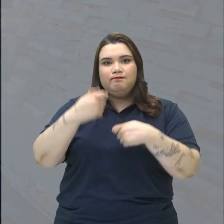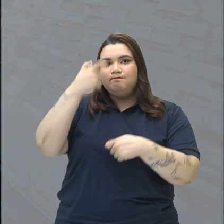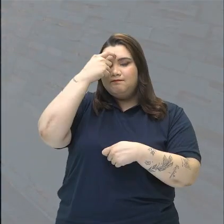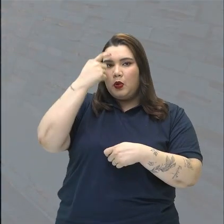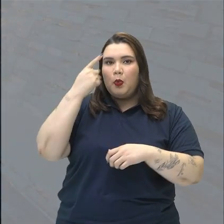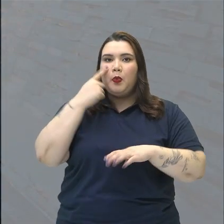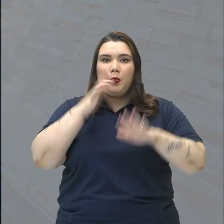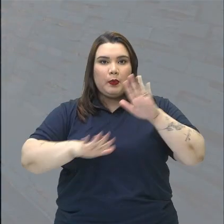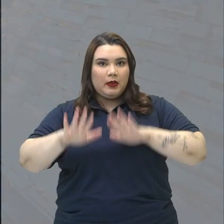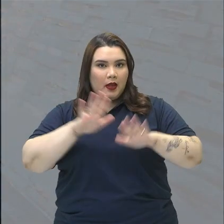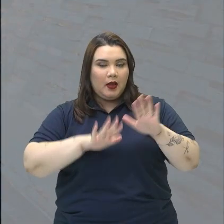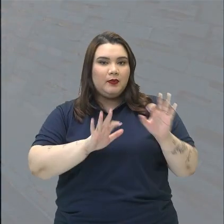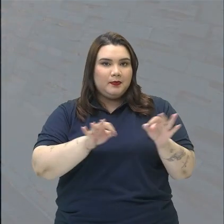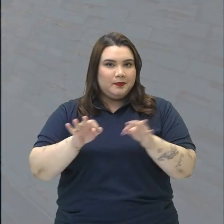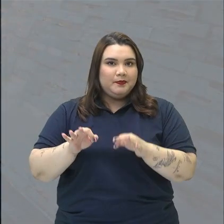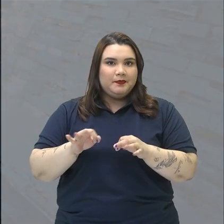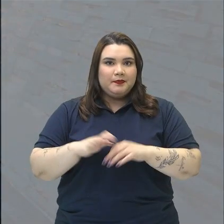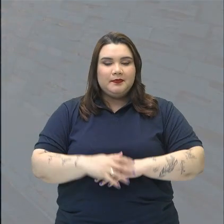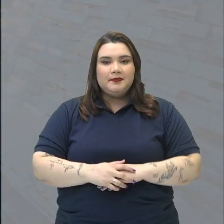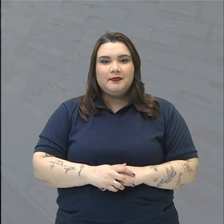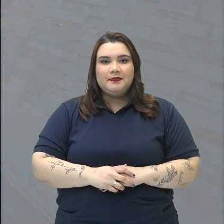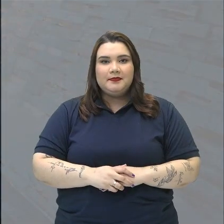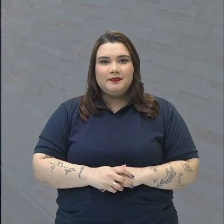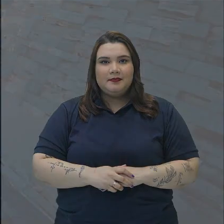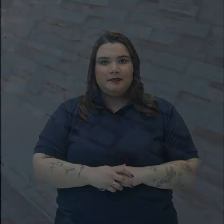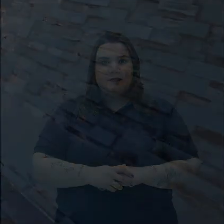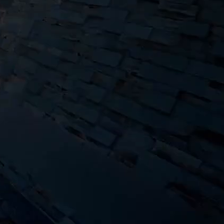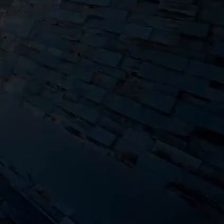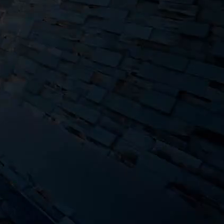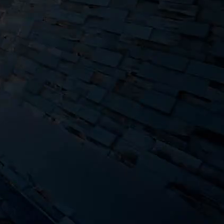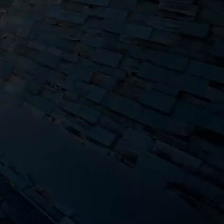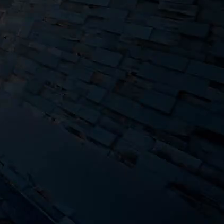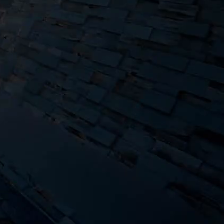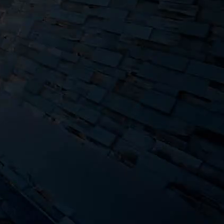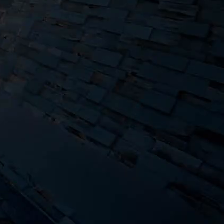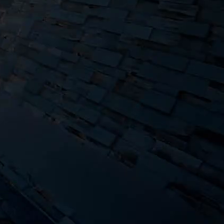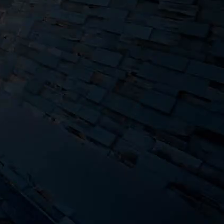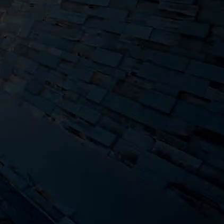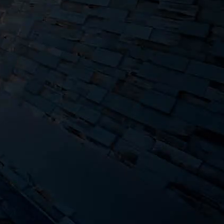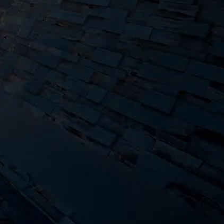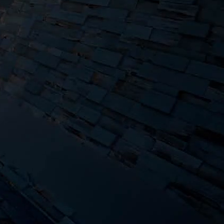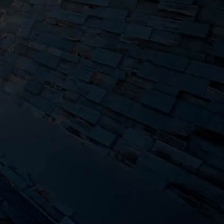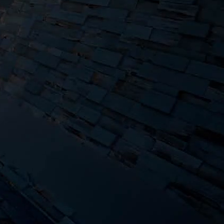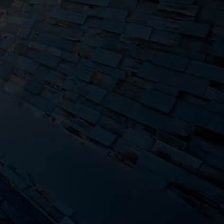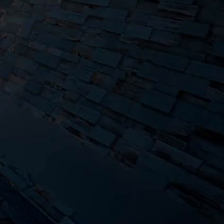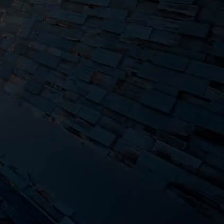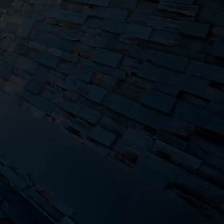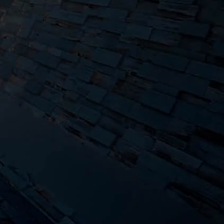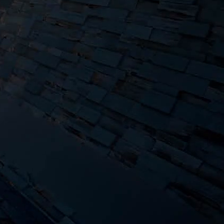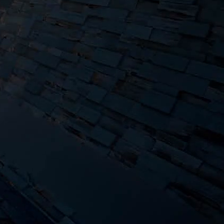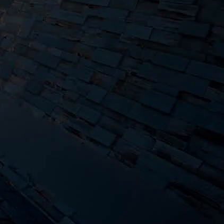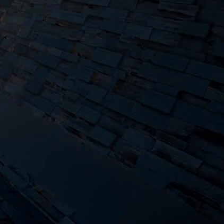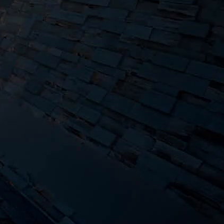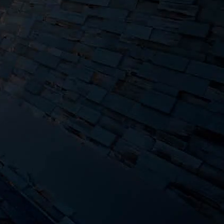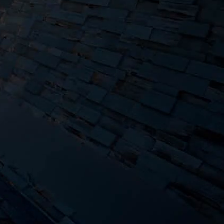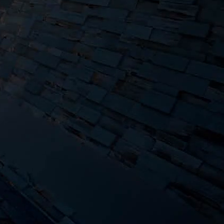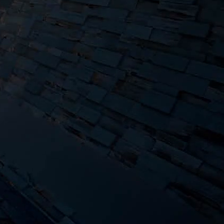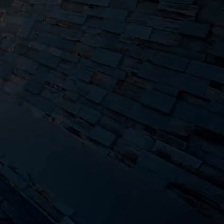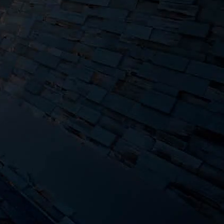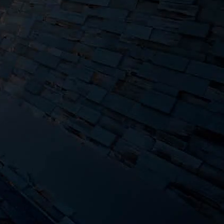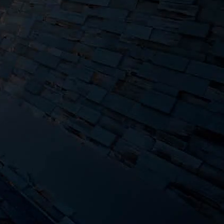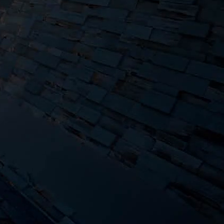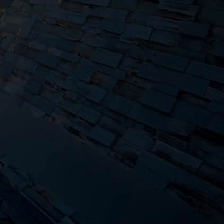consciência, não é? Desde que a gente aprenda realmente a utilizar isso daí. Perfeito, então, vamos dar mais